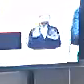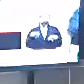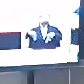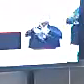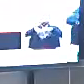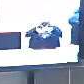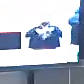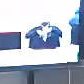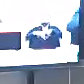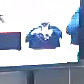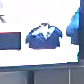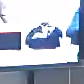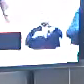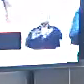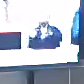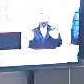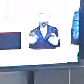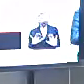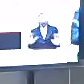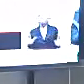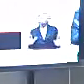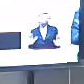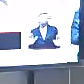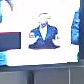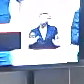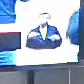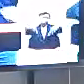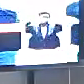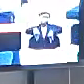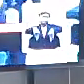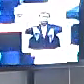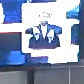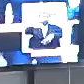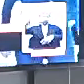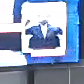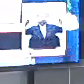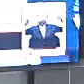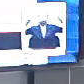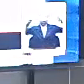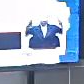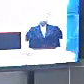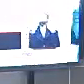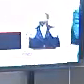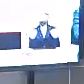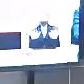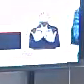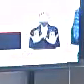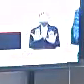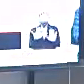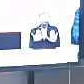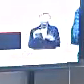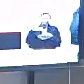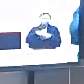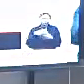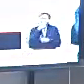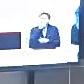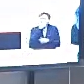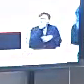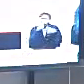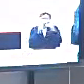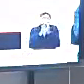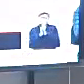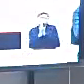bunda lá né ninguém ia em pé Por que que a empresa pode lotar gente como uma sardinha dentro do ônibus fazer